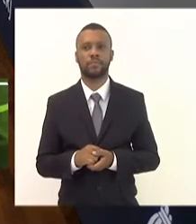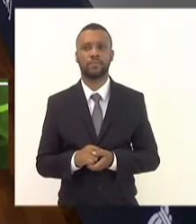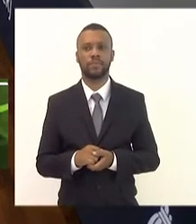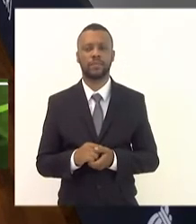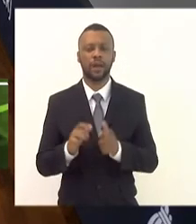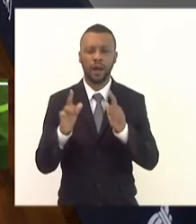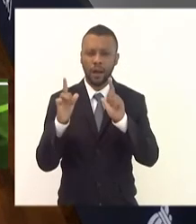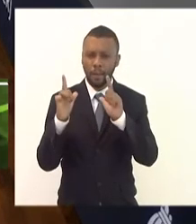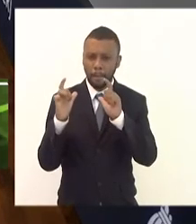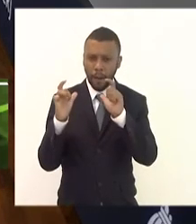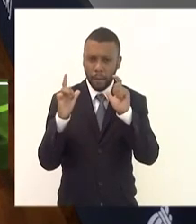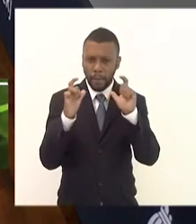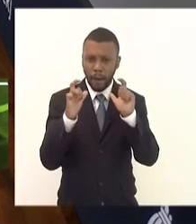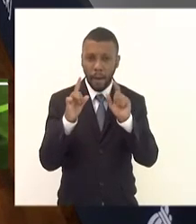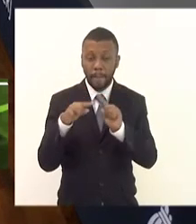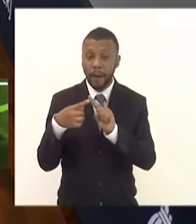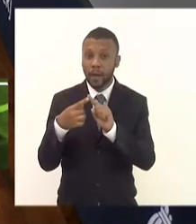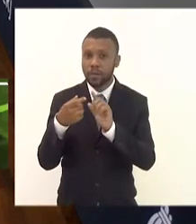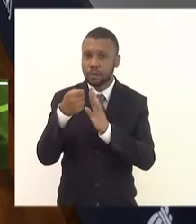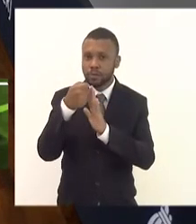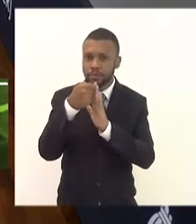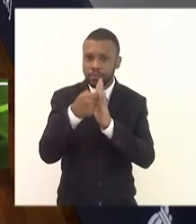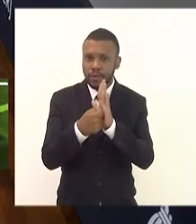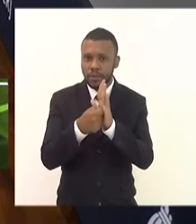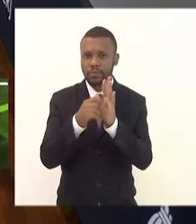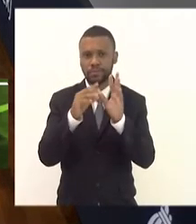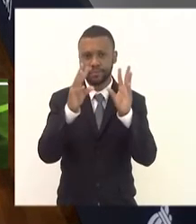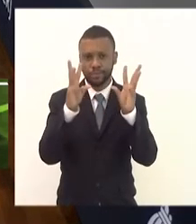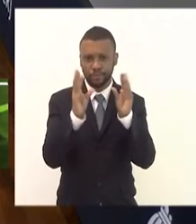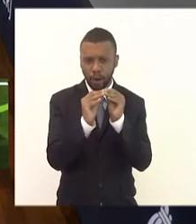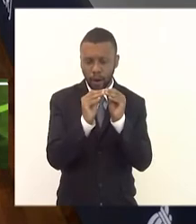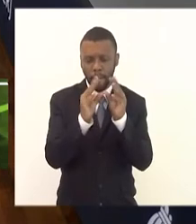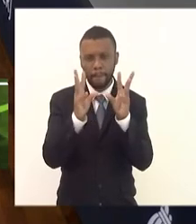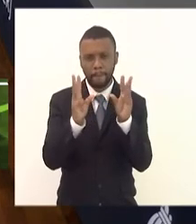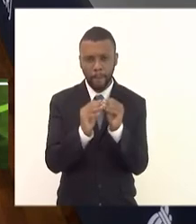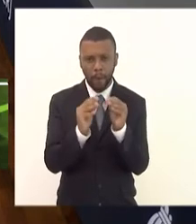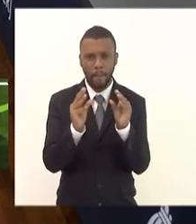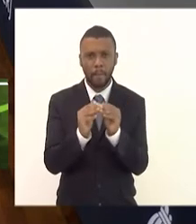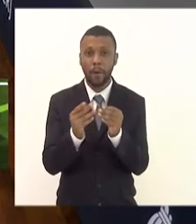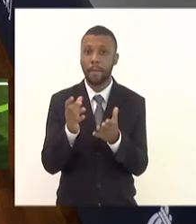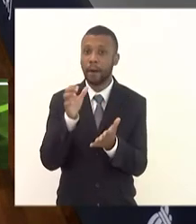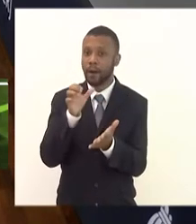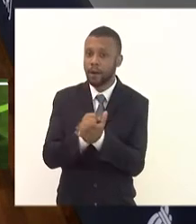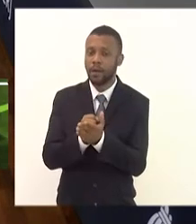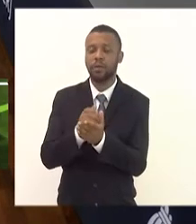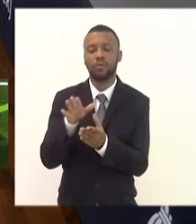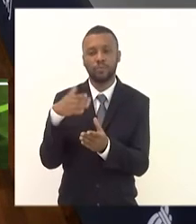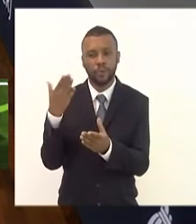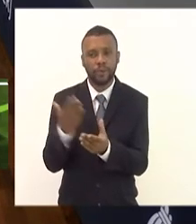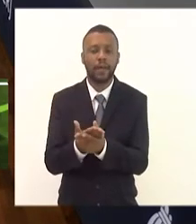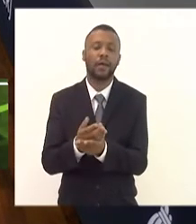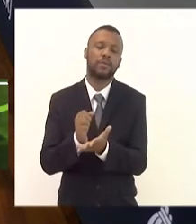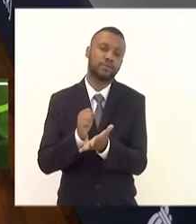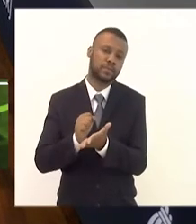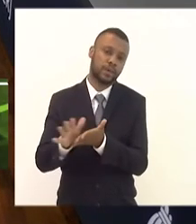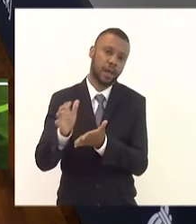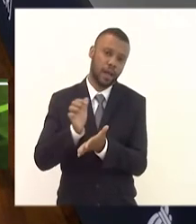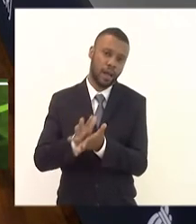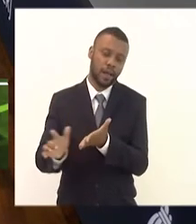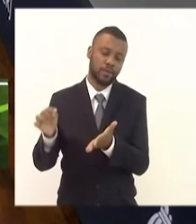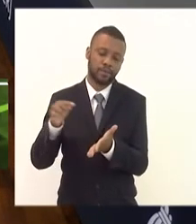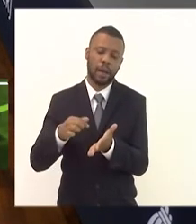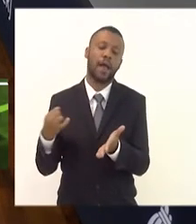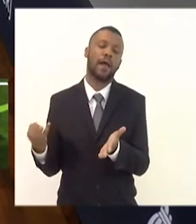fotografar uns textozinhos curtinhos para ficar no, nos processos de gastos é